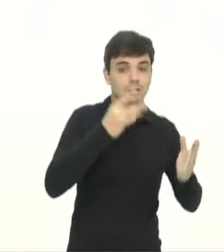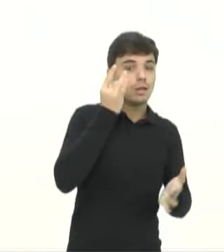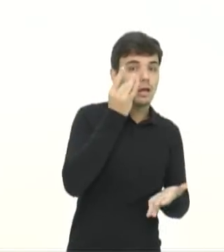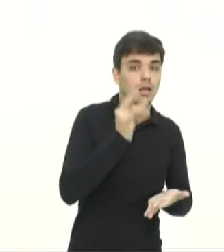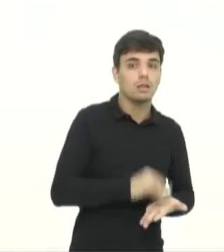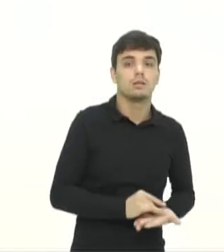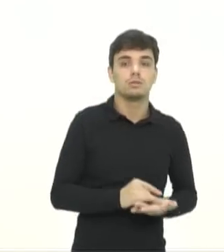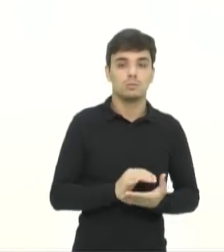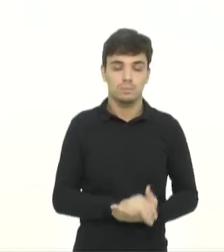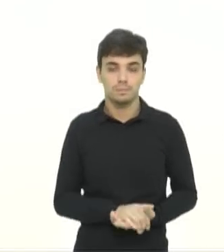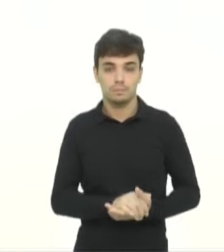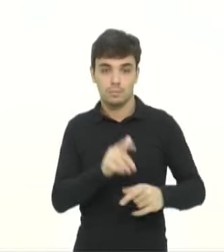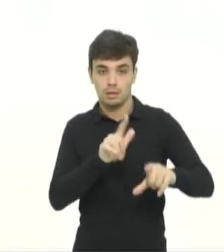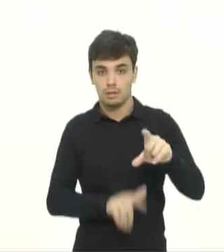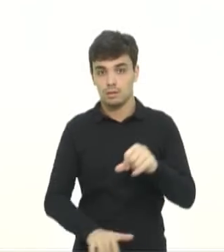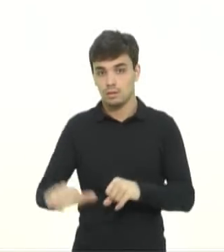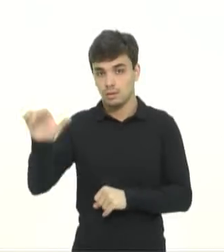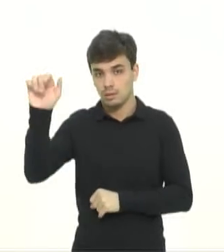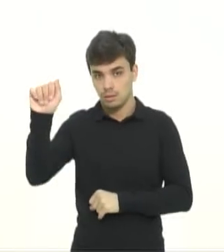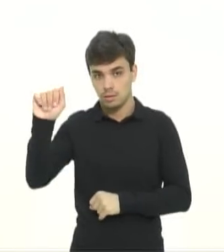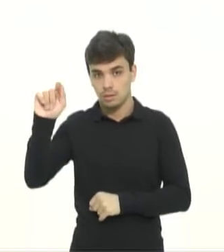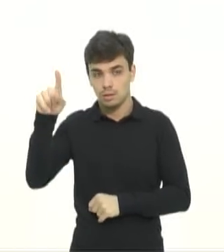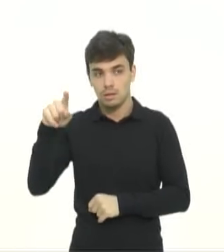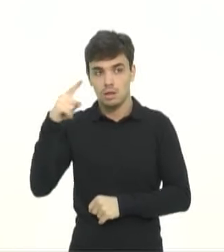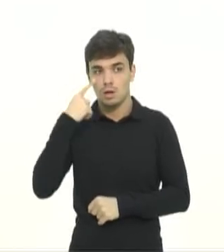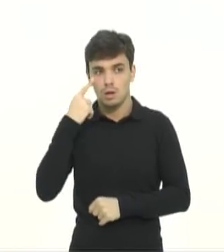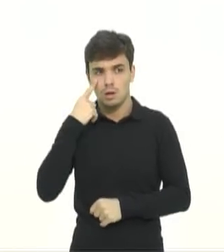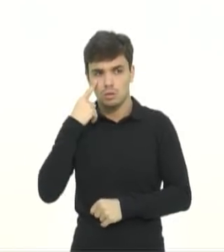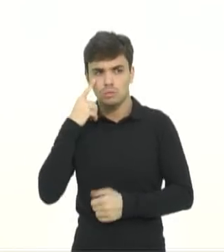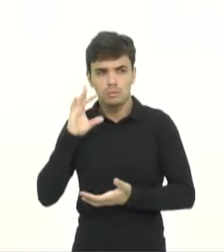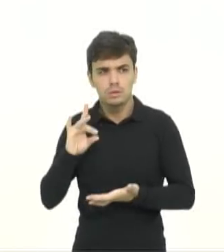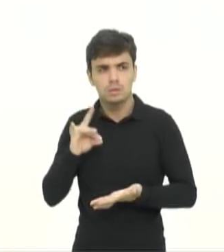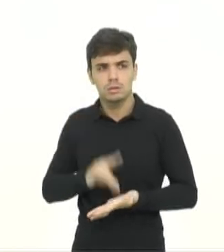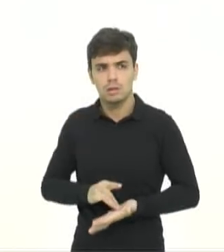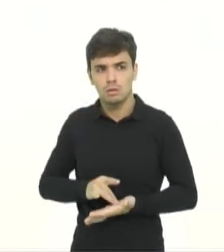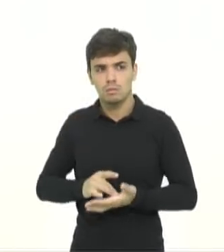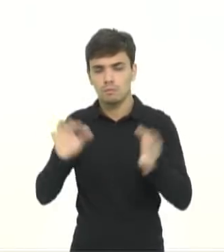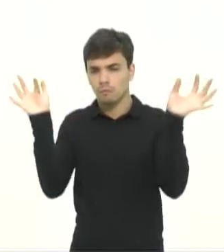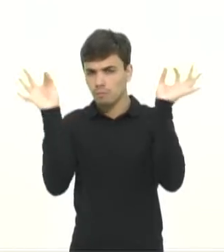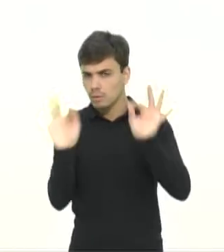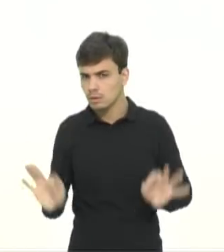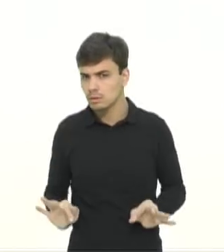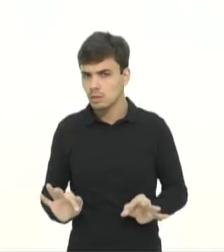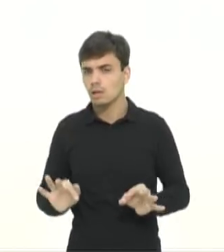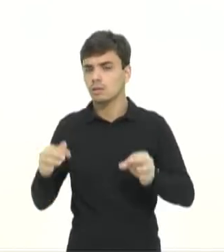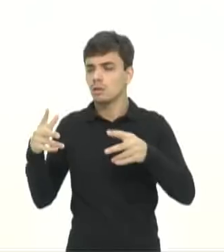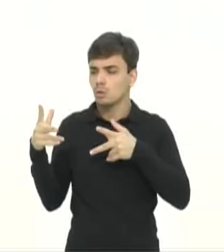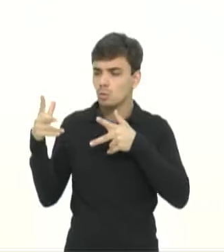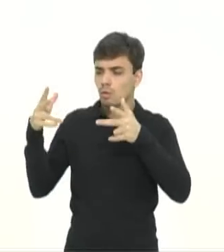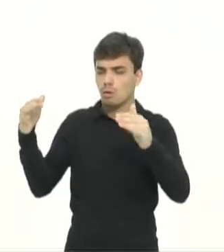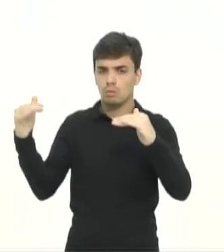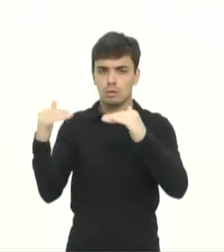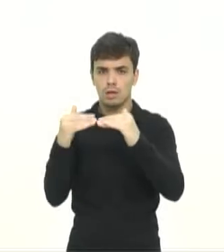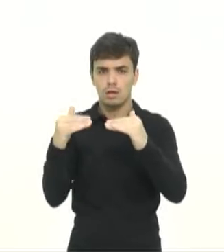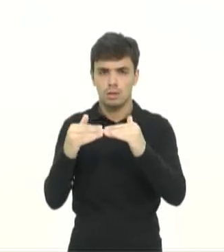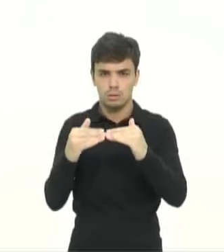gente? Letra A, convicção, felicidade, igualdade e politização.